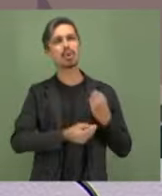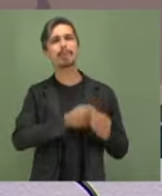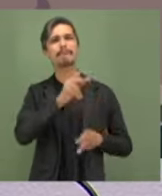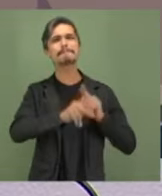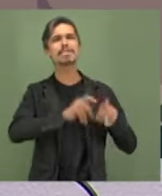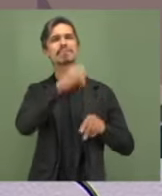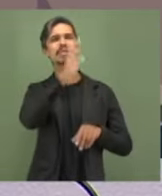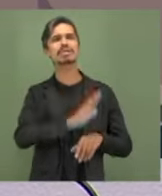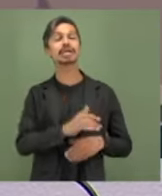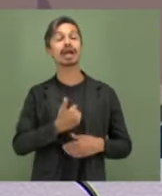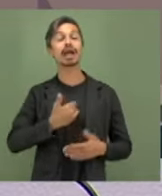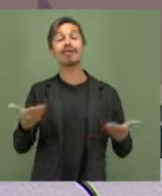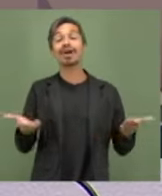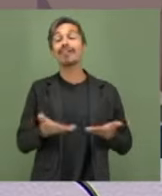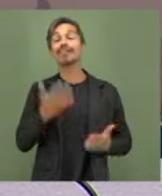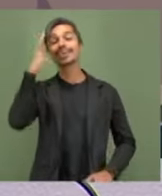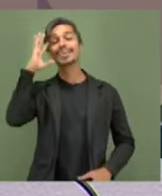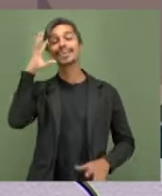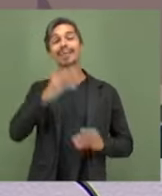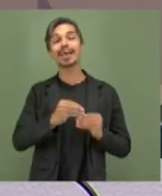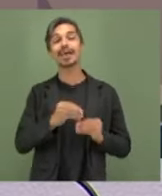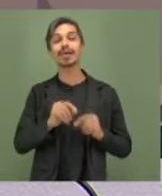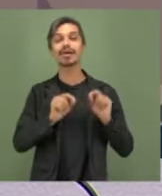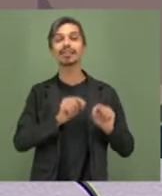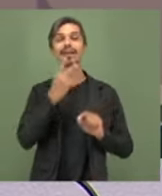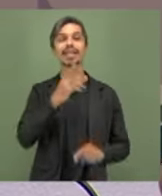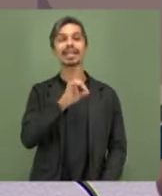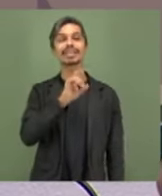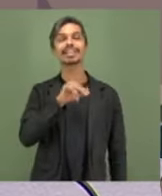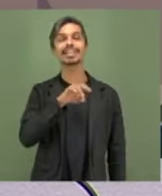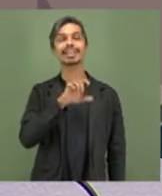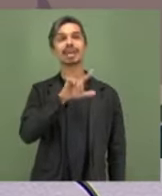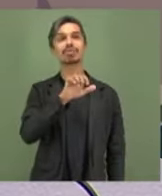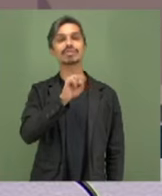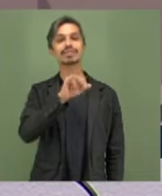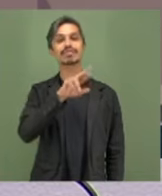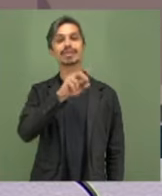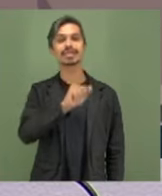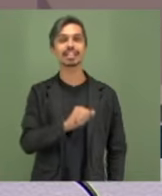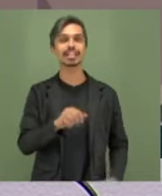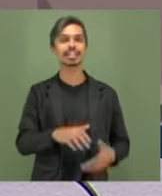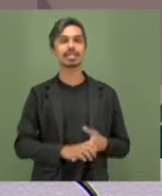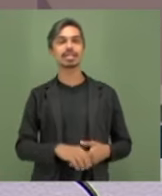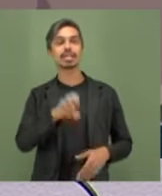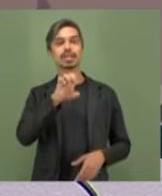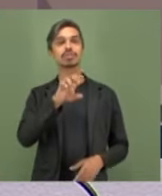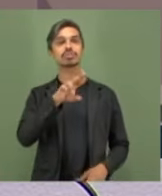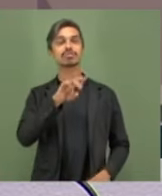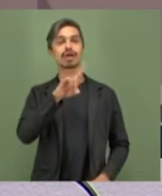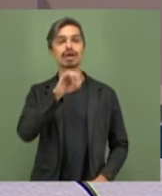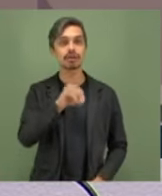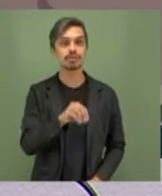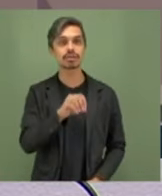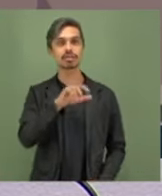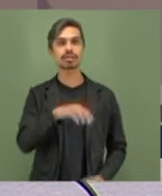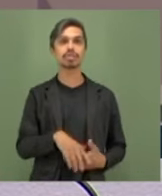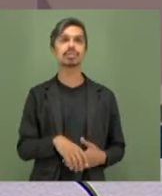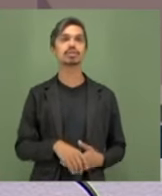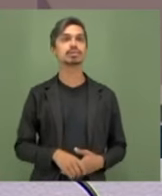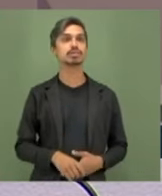que estão... Quando me falavam do Daniel Silveira, quando me falavam do Alan dos Santos, Osvaldo Eustáquio, Ludmila Lins,